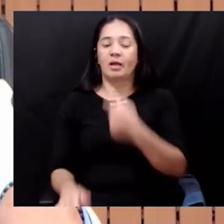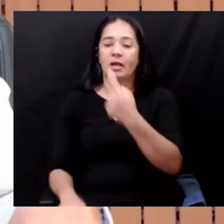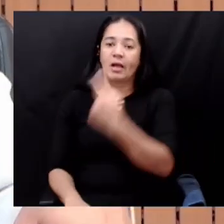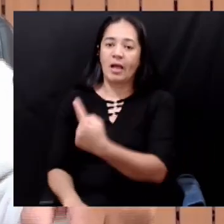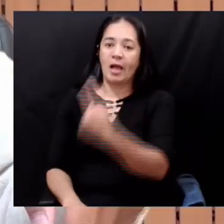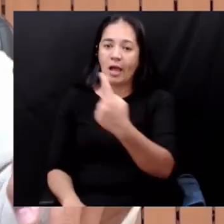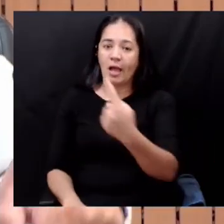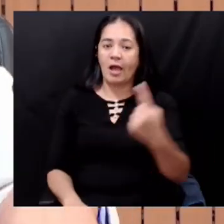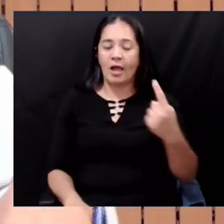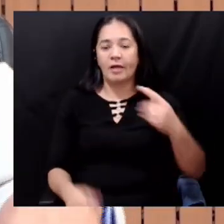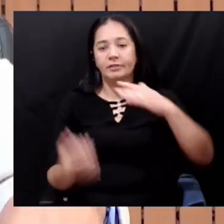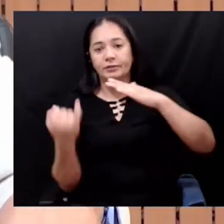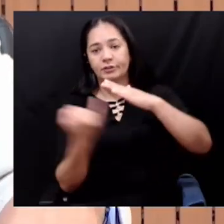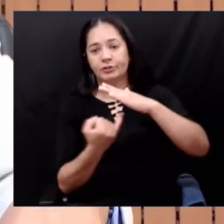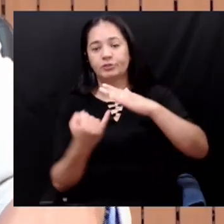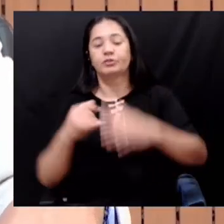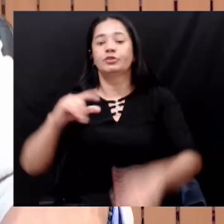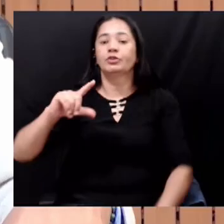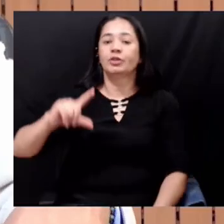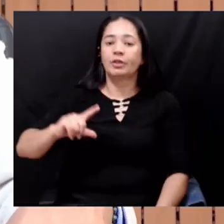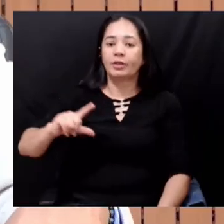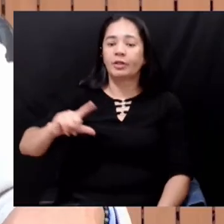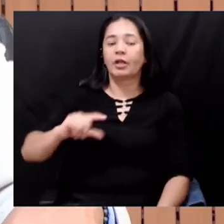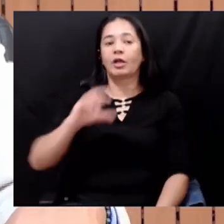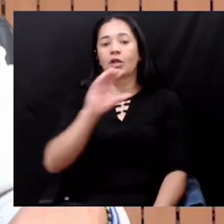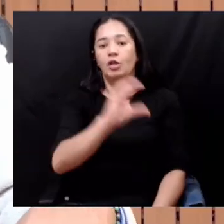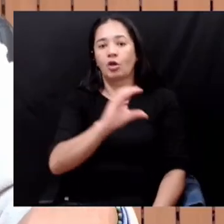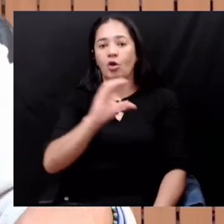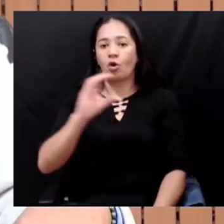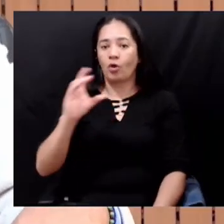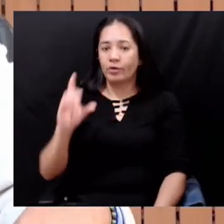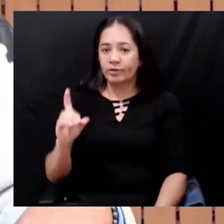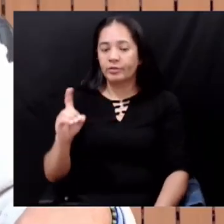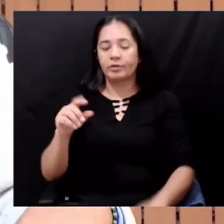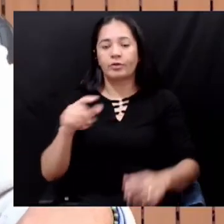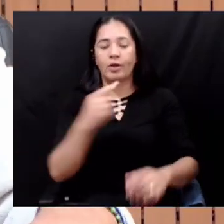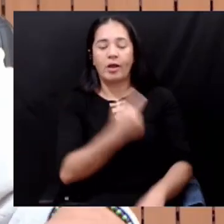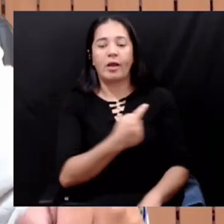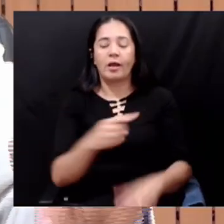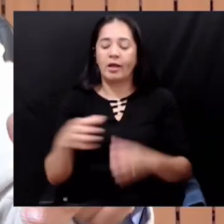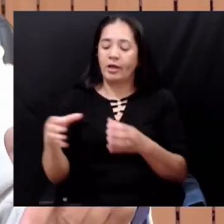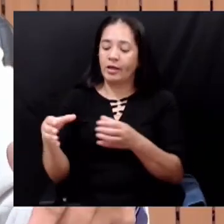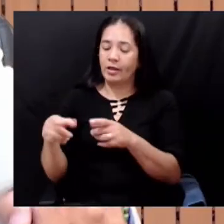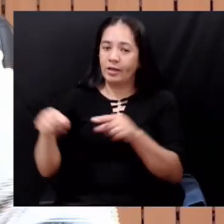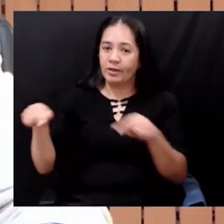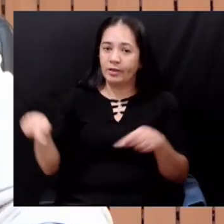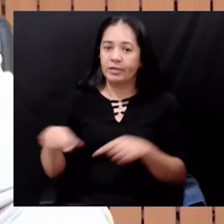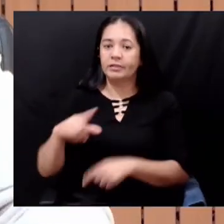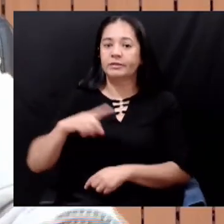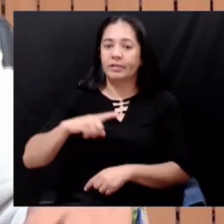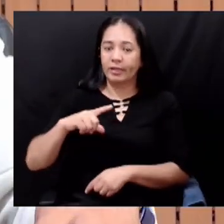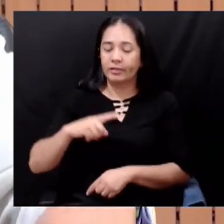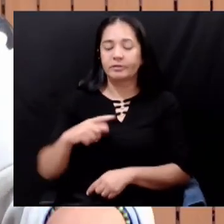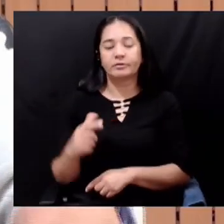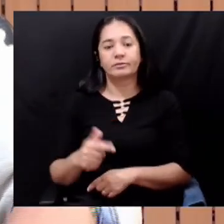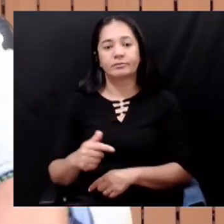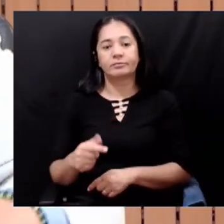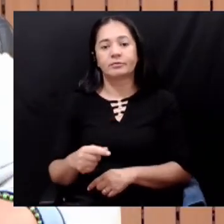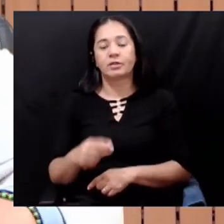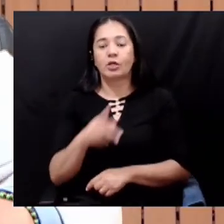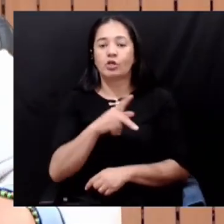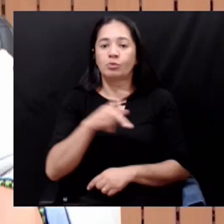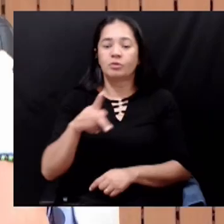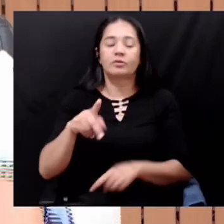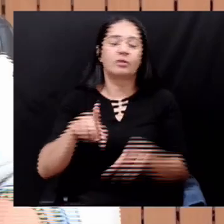institucional, cada turma, cada campus tem um coordenador pedagógico e tem lá os professores. E